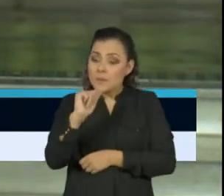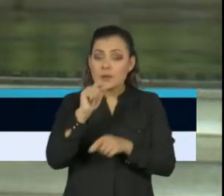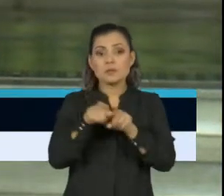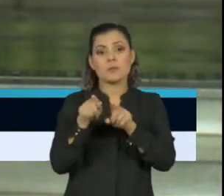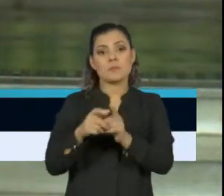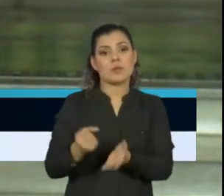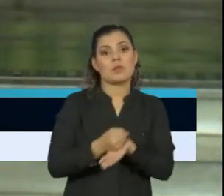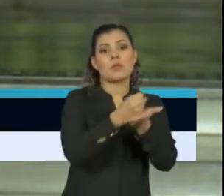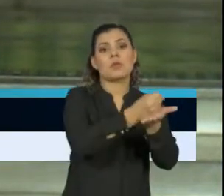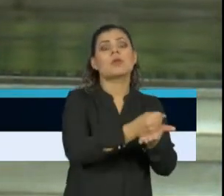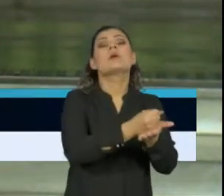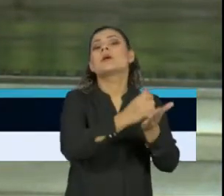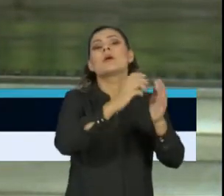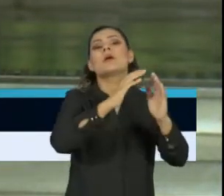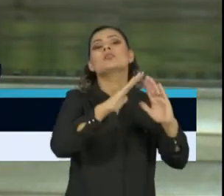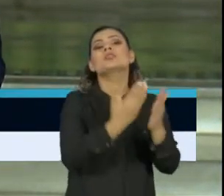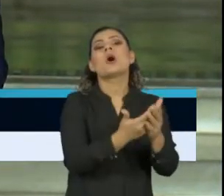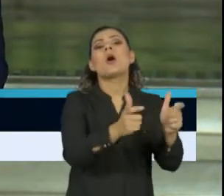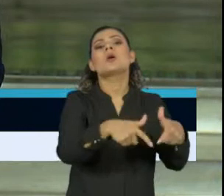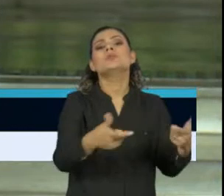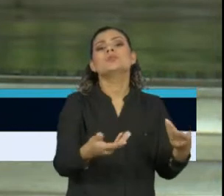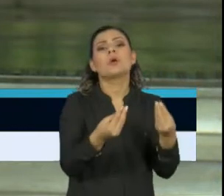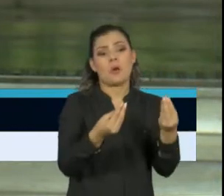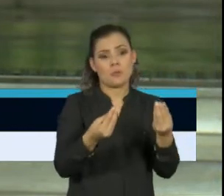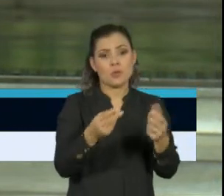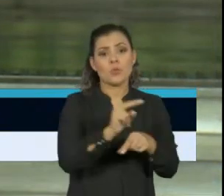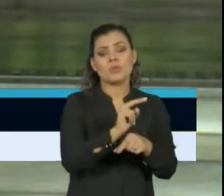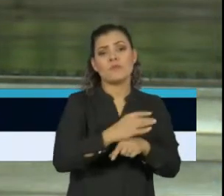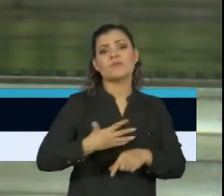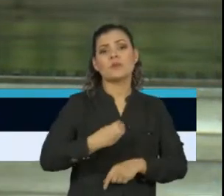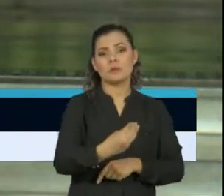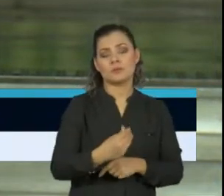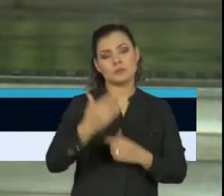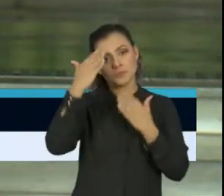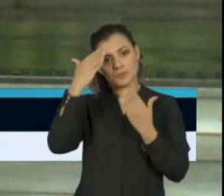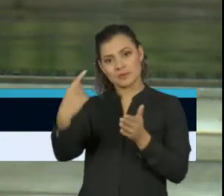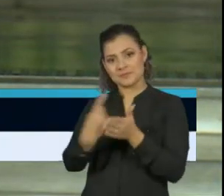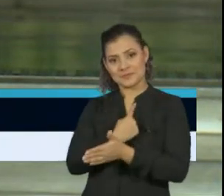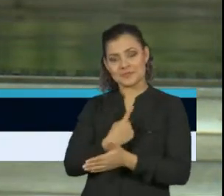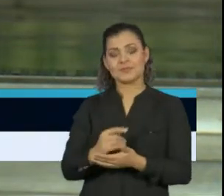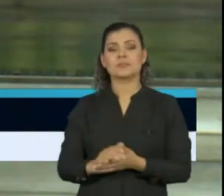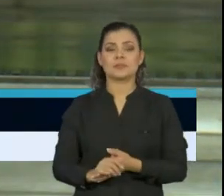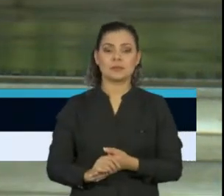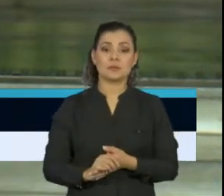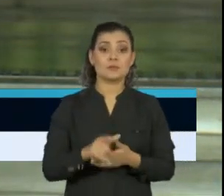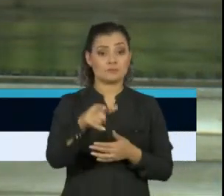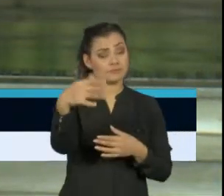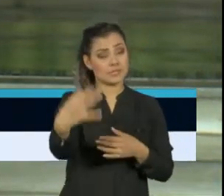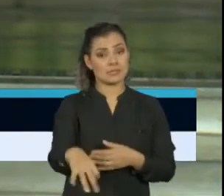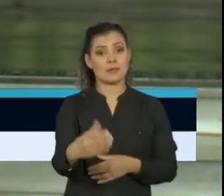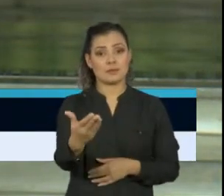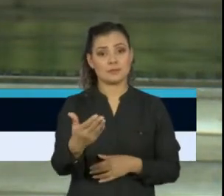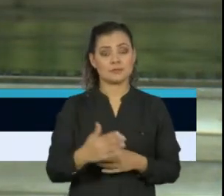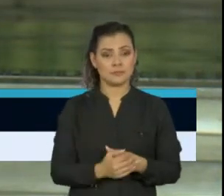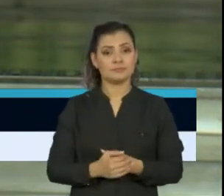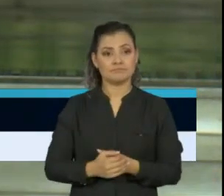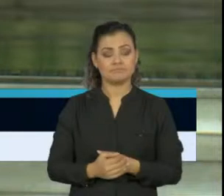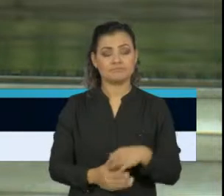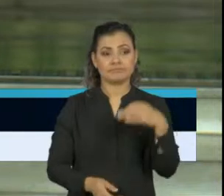as crianças em algum lugar. Obrigada. Daniela, obrigado pela pergunta. E você está certa, é